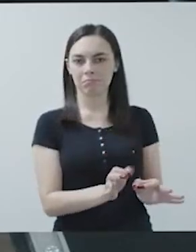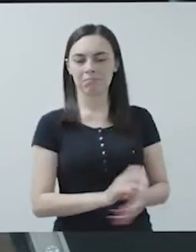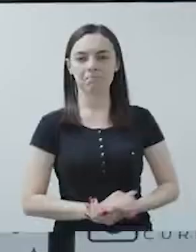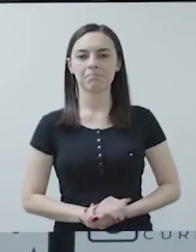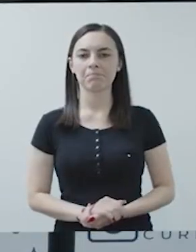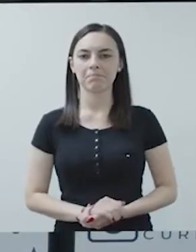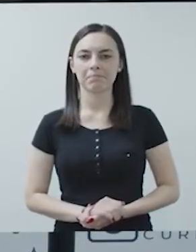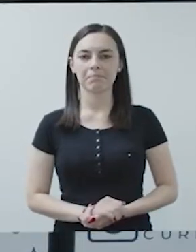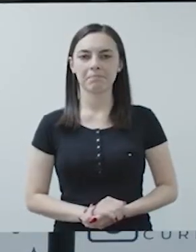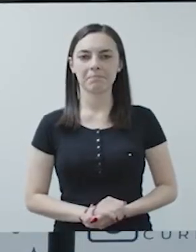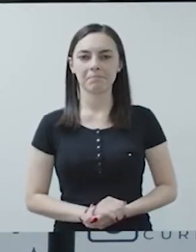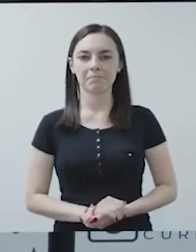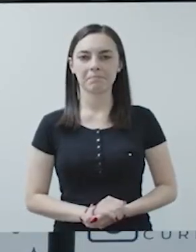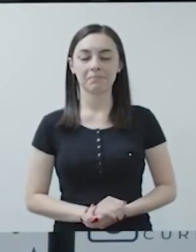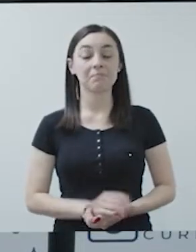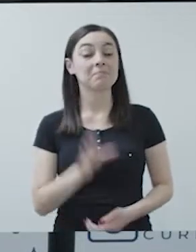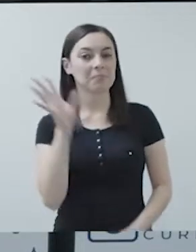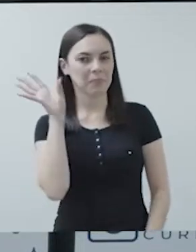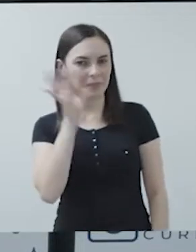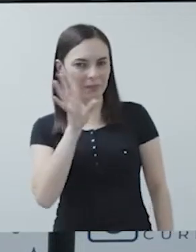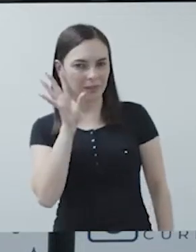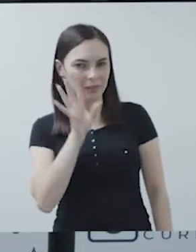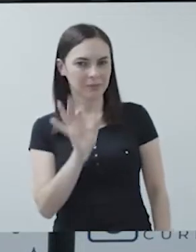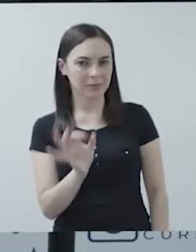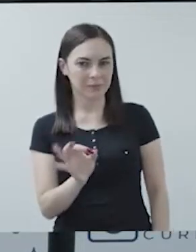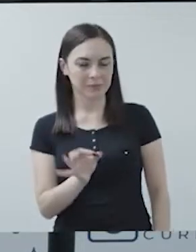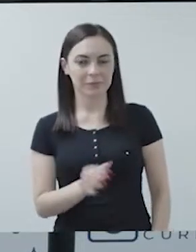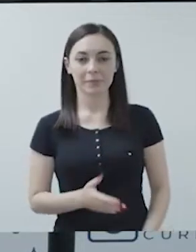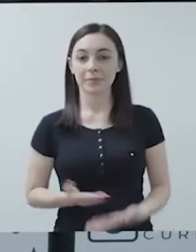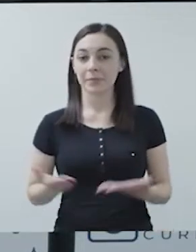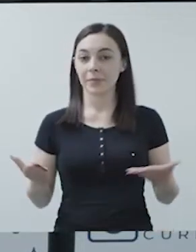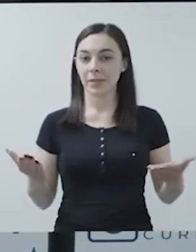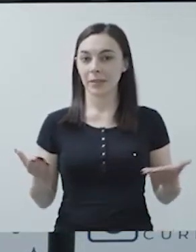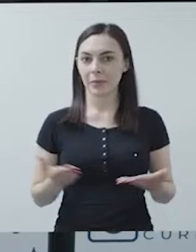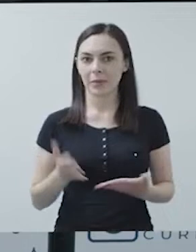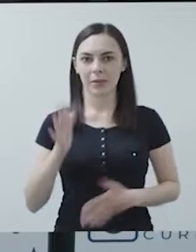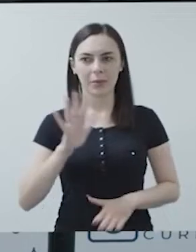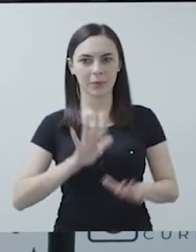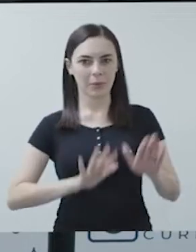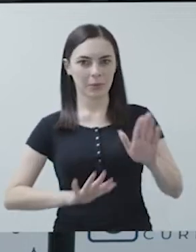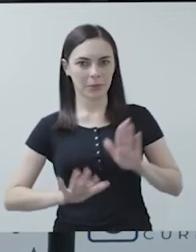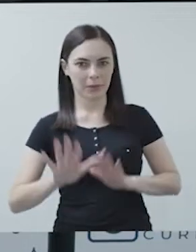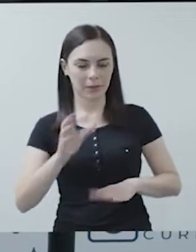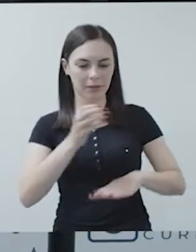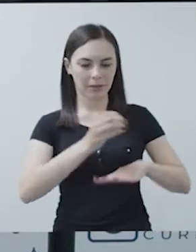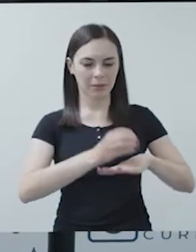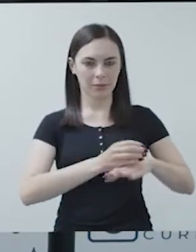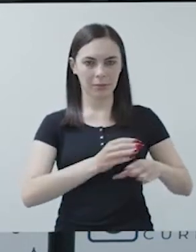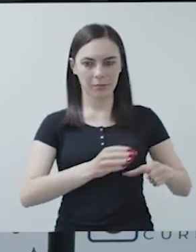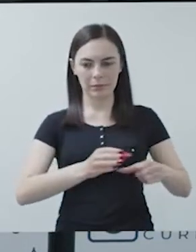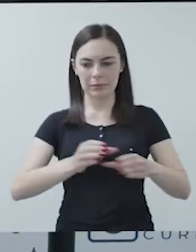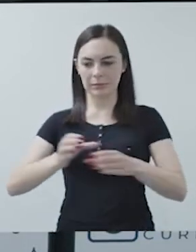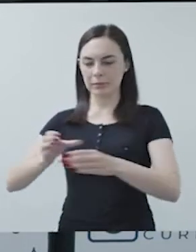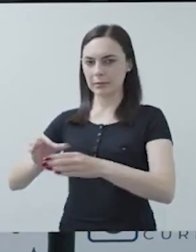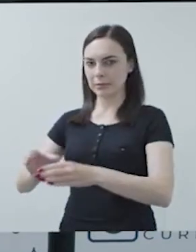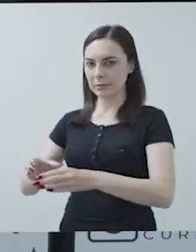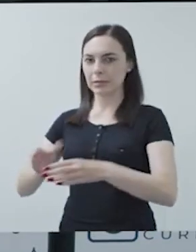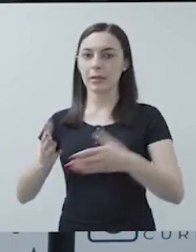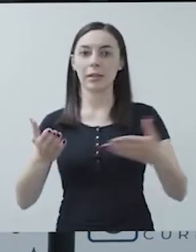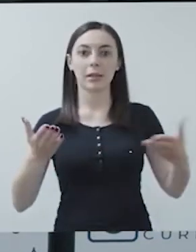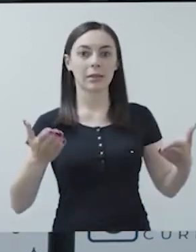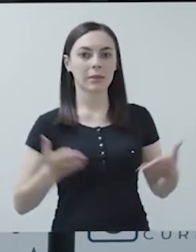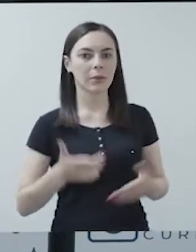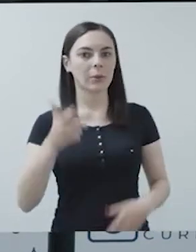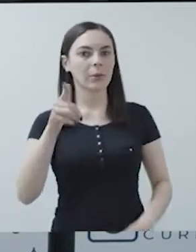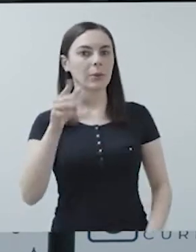inteirinho. Muito legal, né? Agora deixa eu com muito cuidado colocar aqui do ladinho. Nós vamos fazer